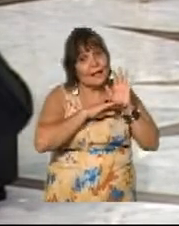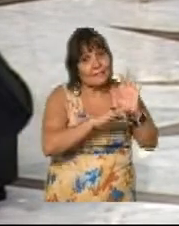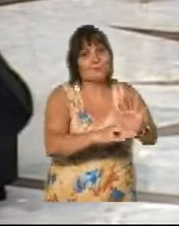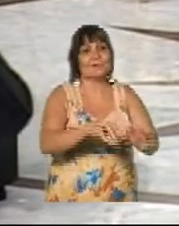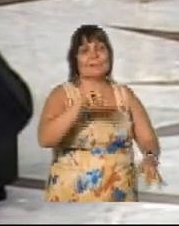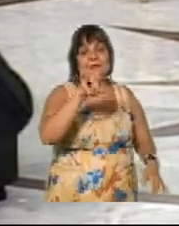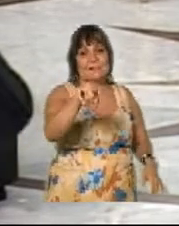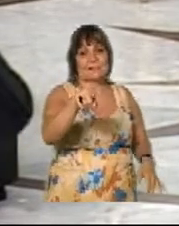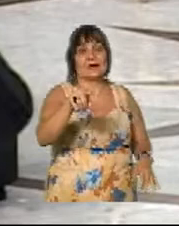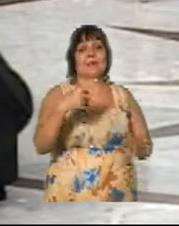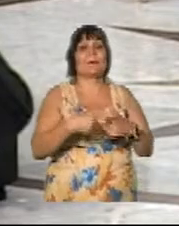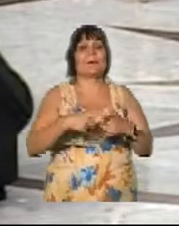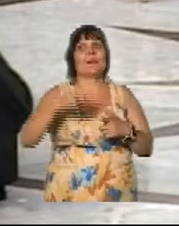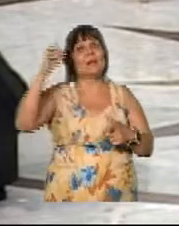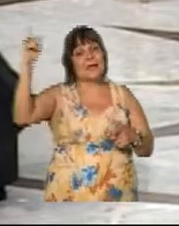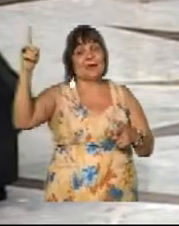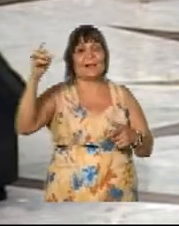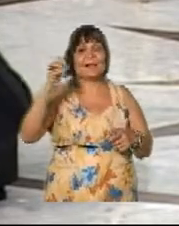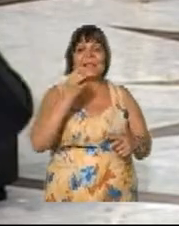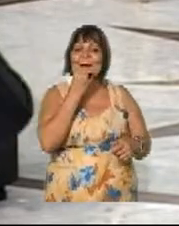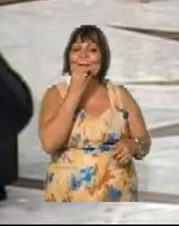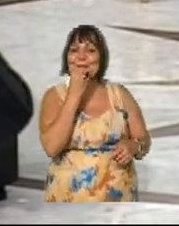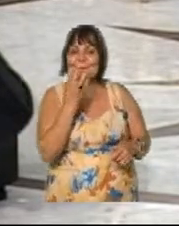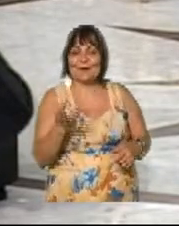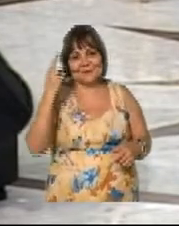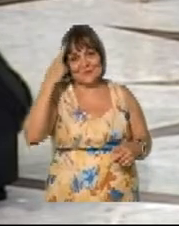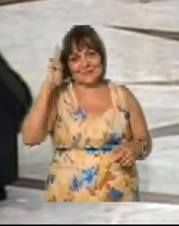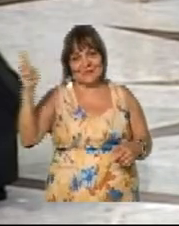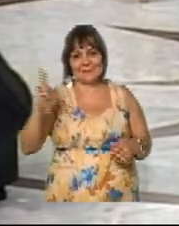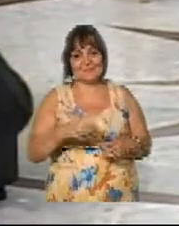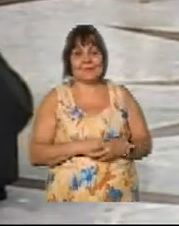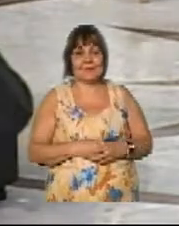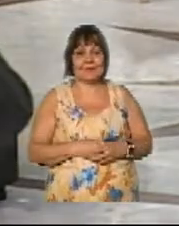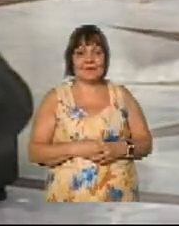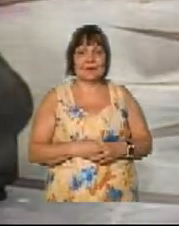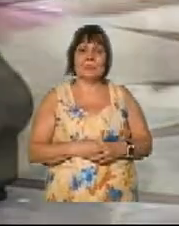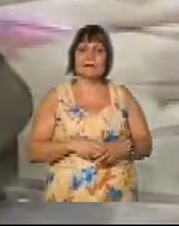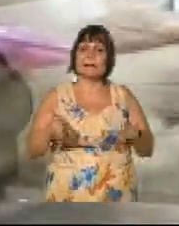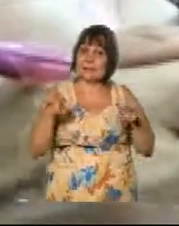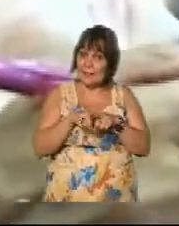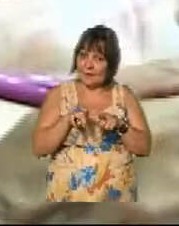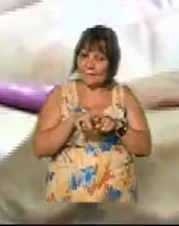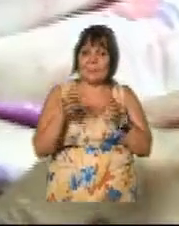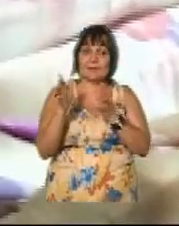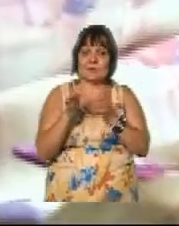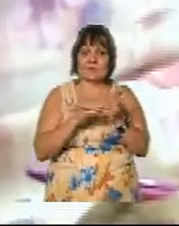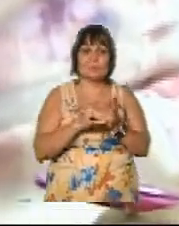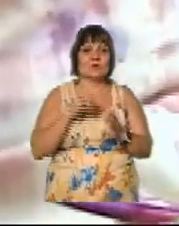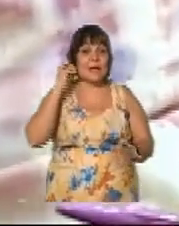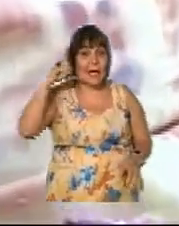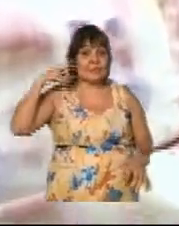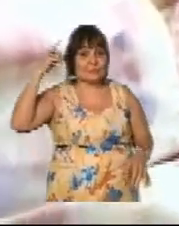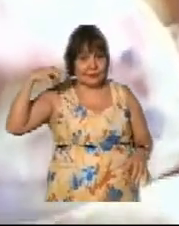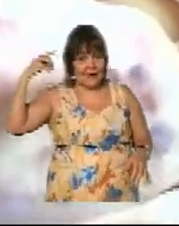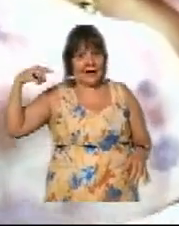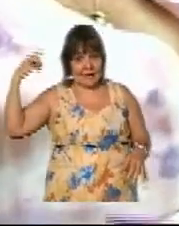o nosso intercessor. Mas ele serviu e serve também como nosso advogado. 1